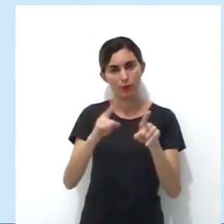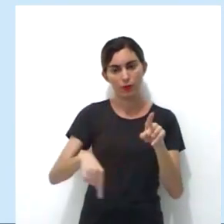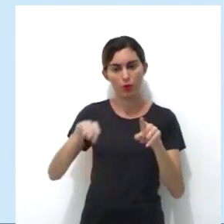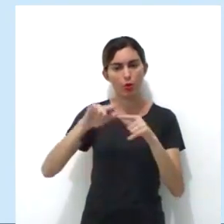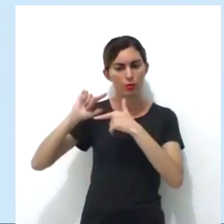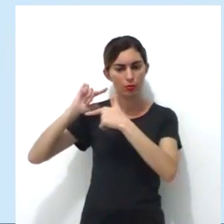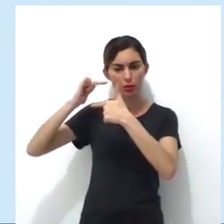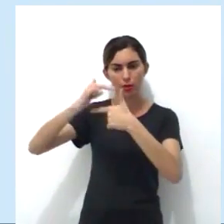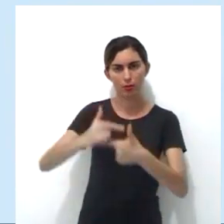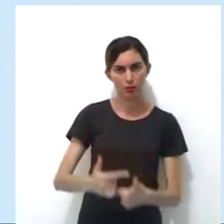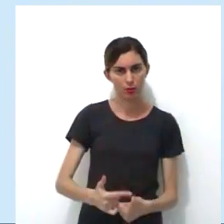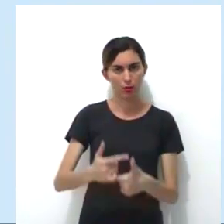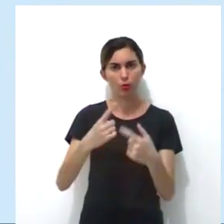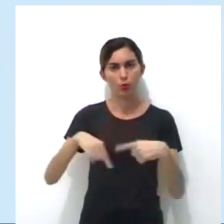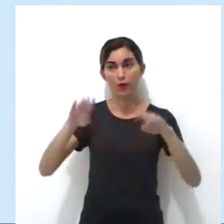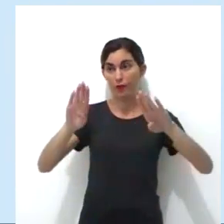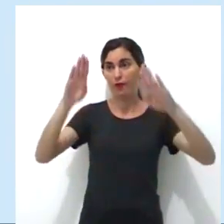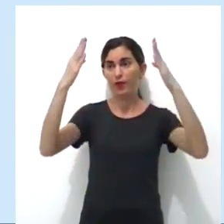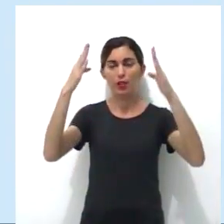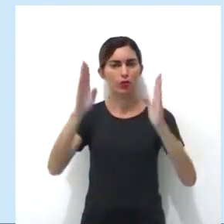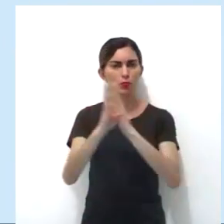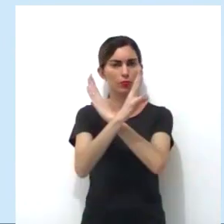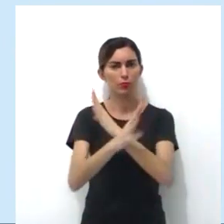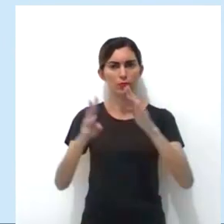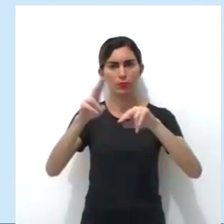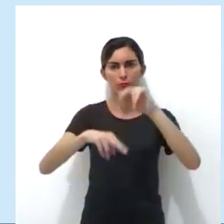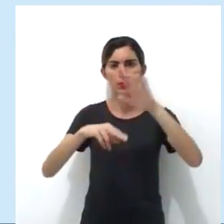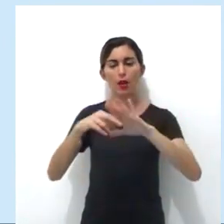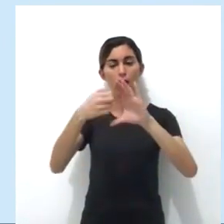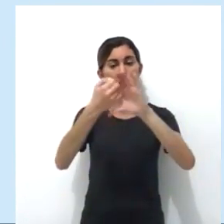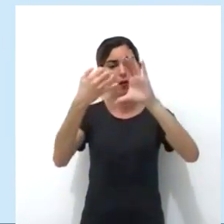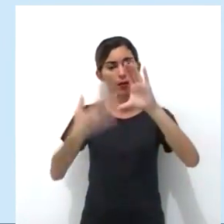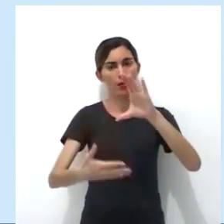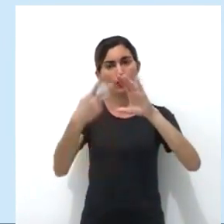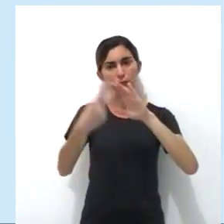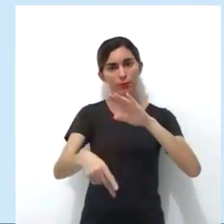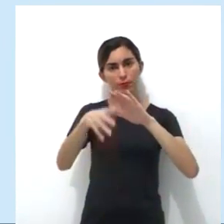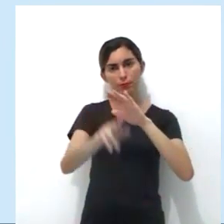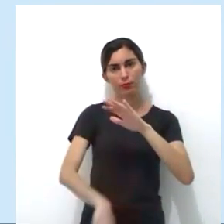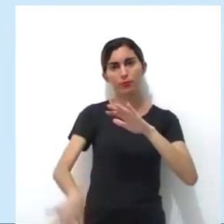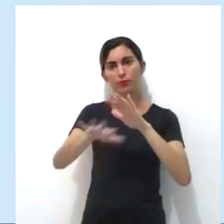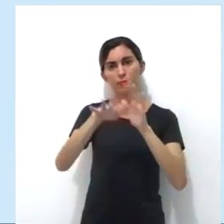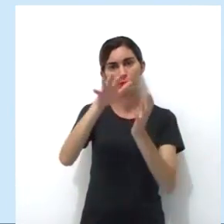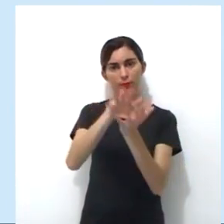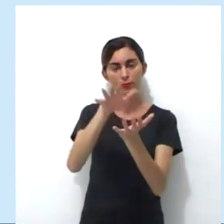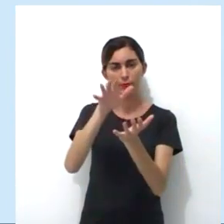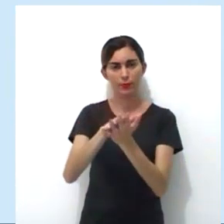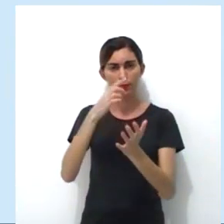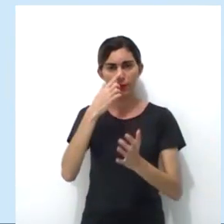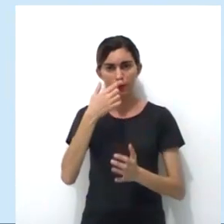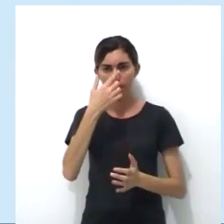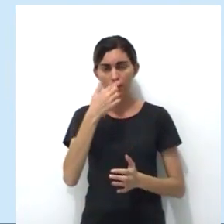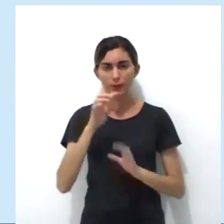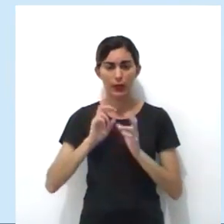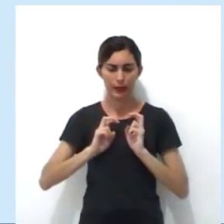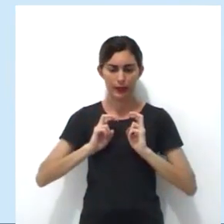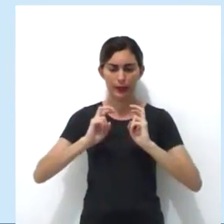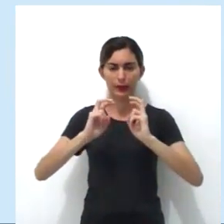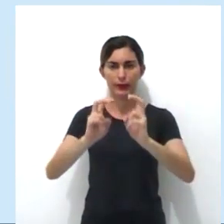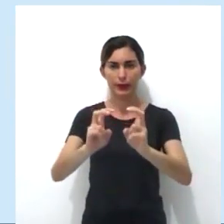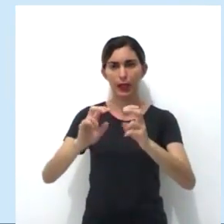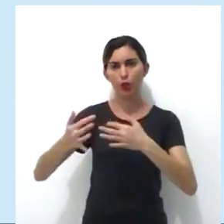vão pensar a partir do que você acha que é mais ético e que vai trazer o bem para todos. Agora a gente chegou